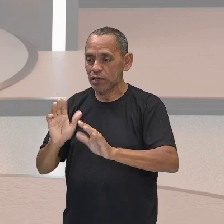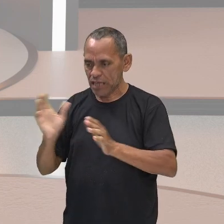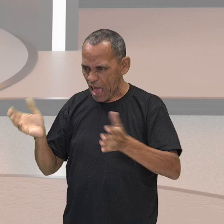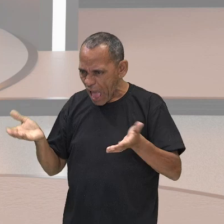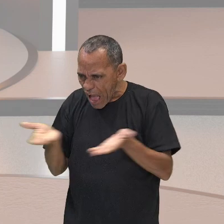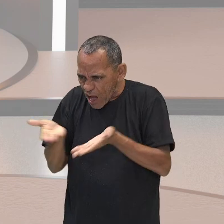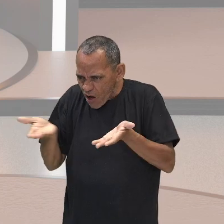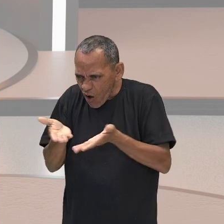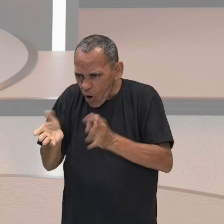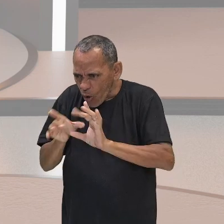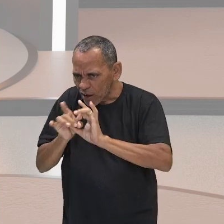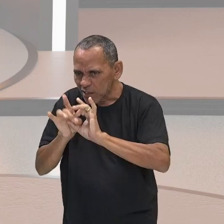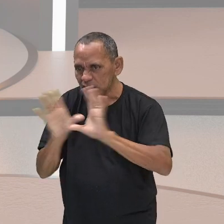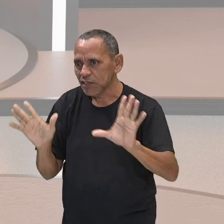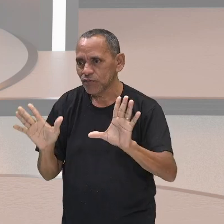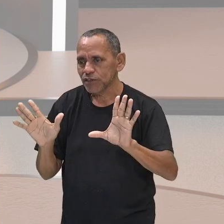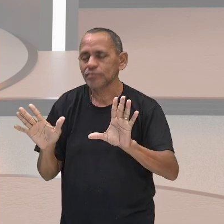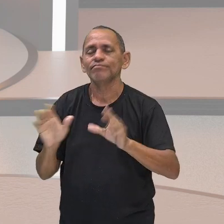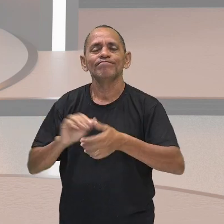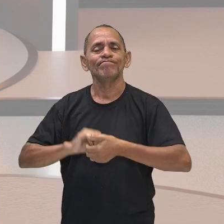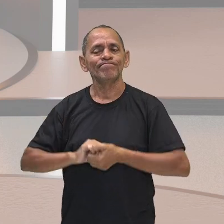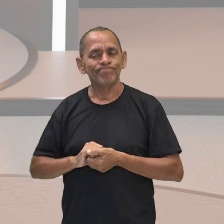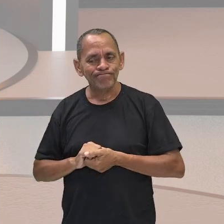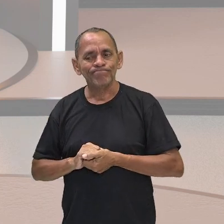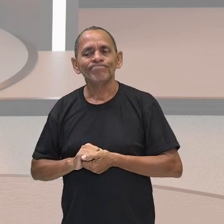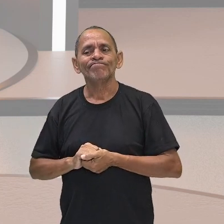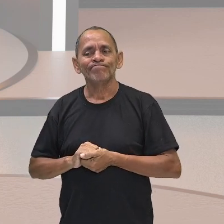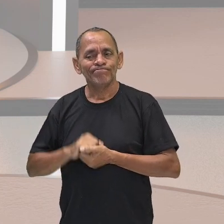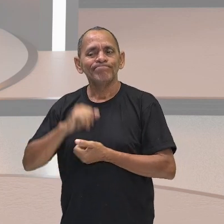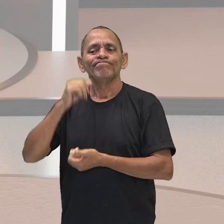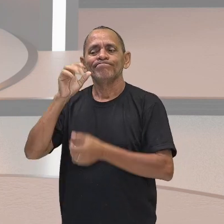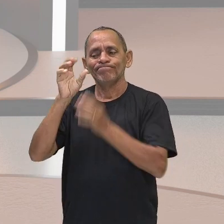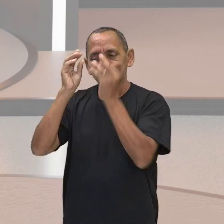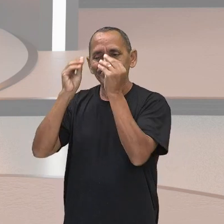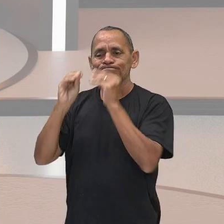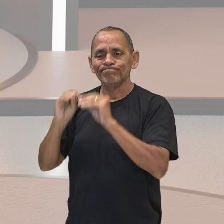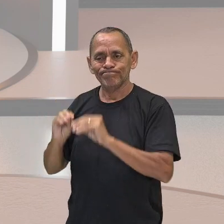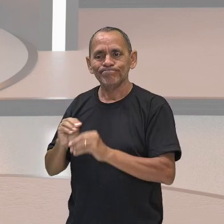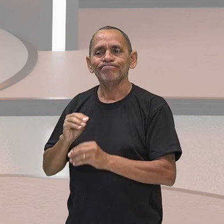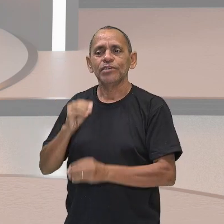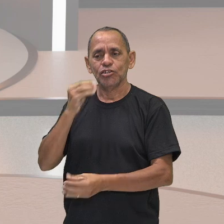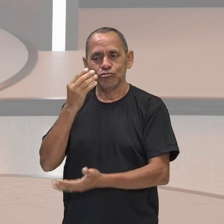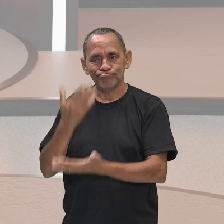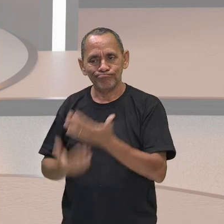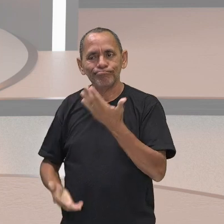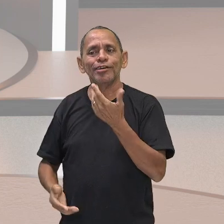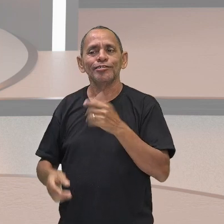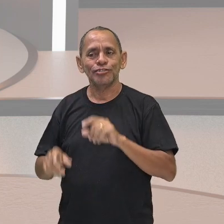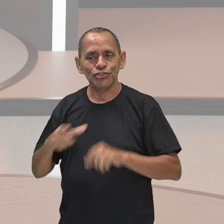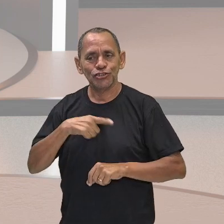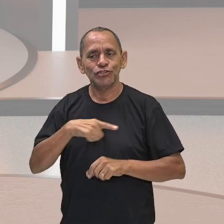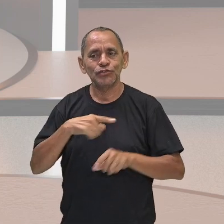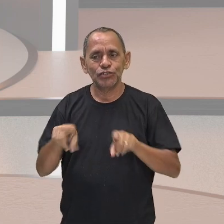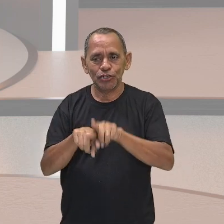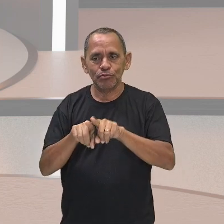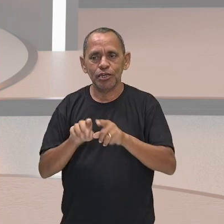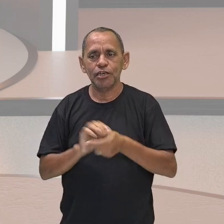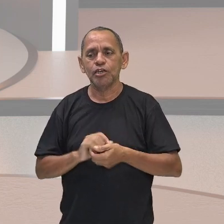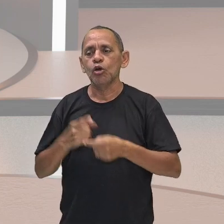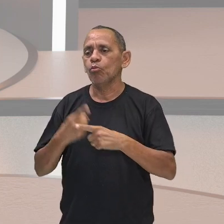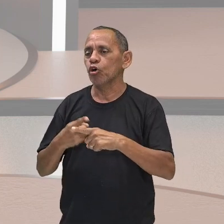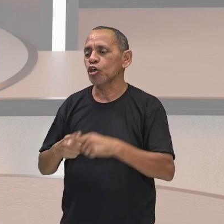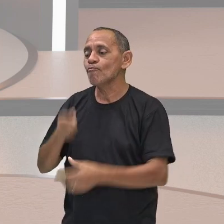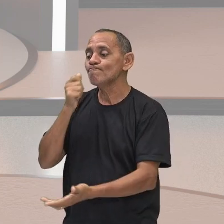Lei Áurea, e eu fiquei, teoricamente, no prejuízo, porque paguei, então, por aquela mão de obra. E agora, essa lei,